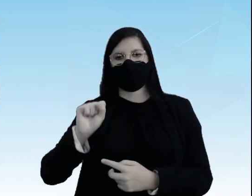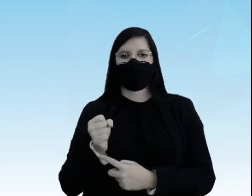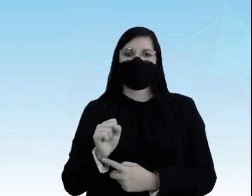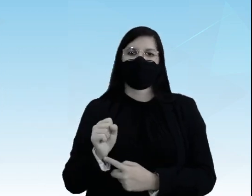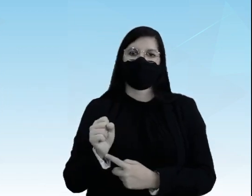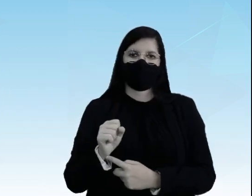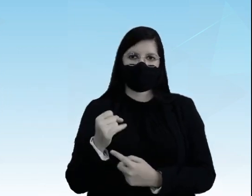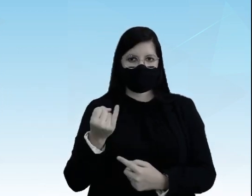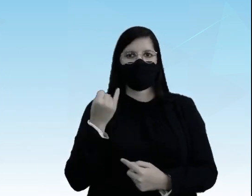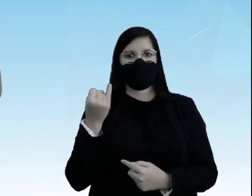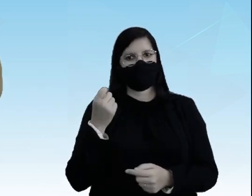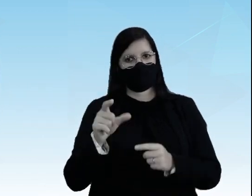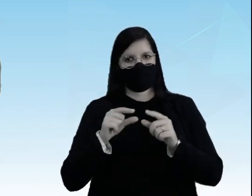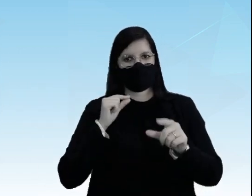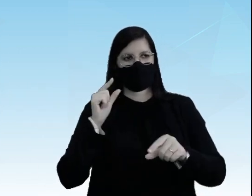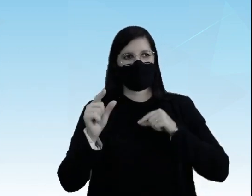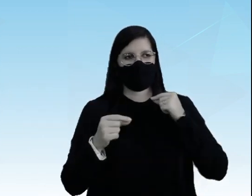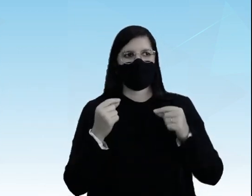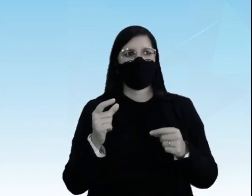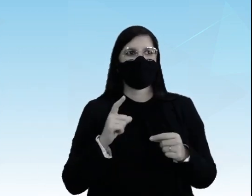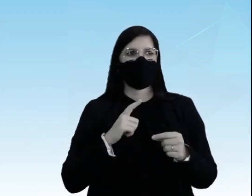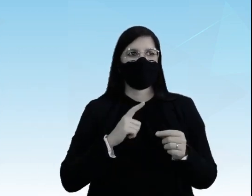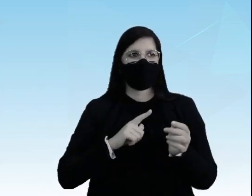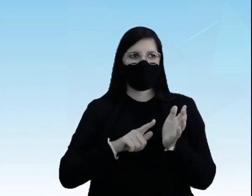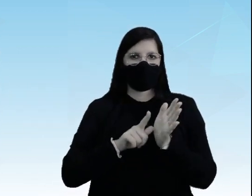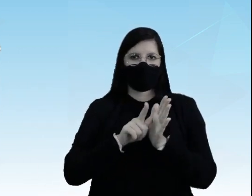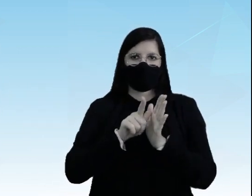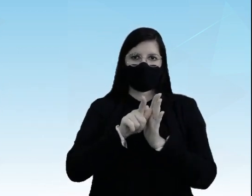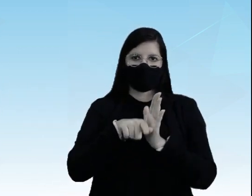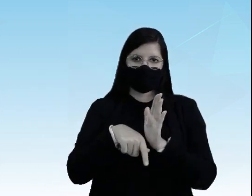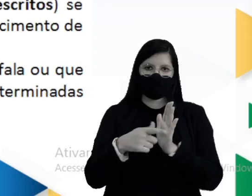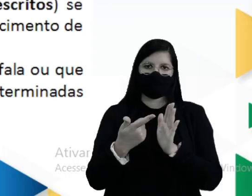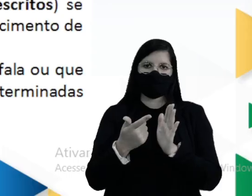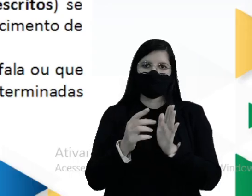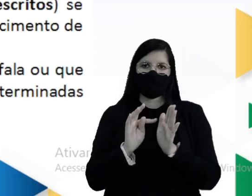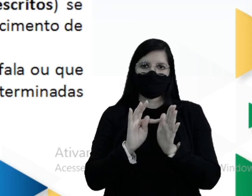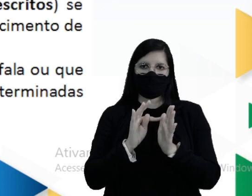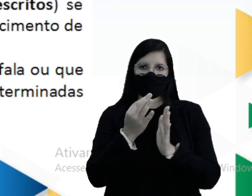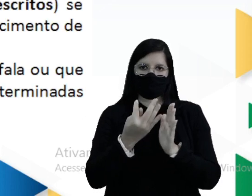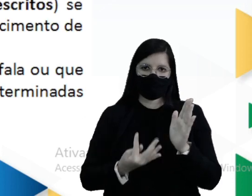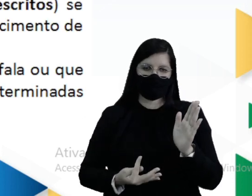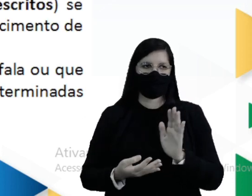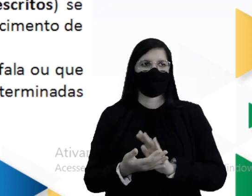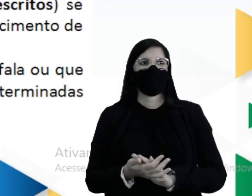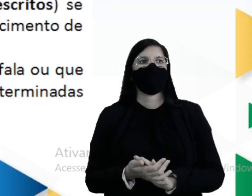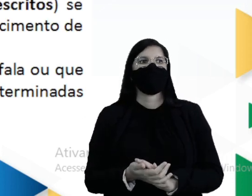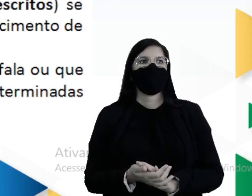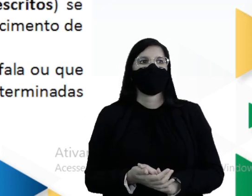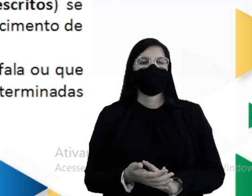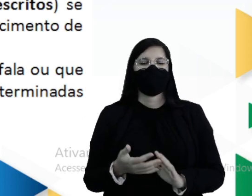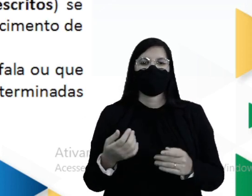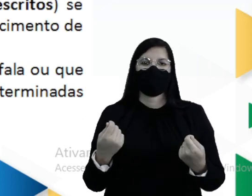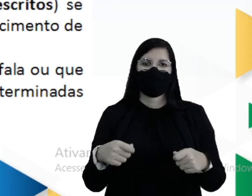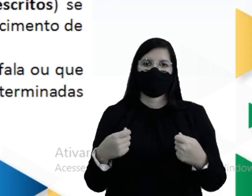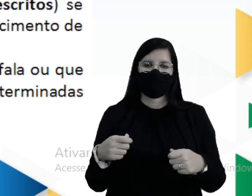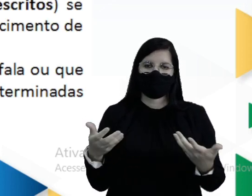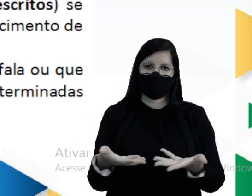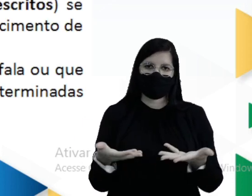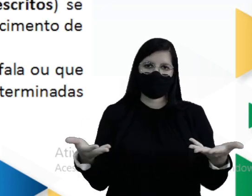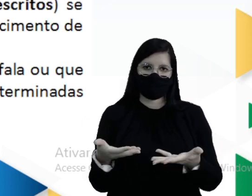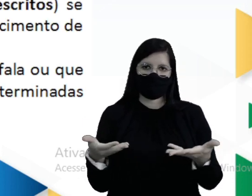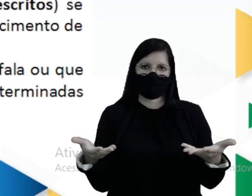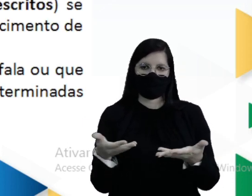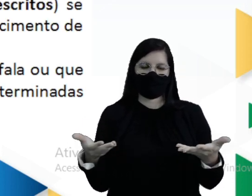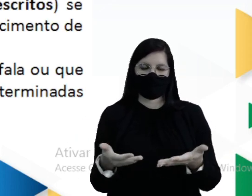é importante. E aqui eu tenho gêneros textuais. Olhando na tela, nós temos aqui, lembrar que os de hoje que